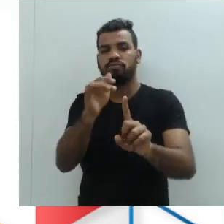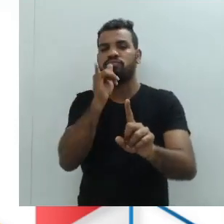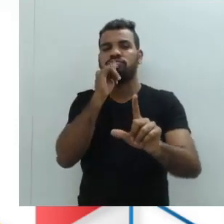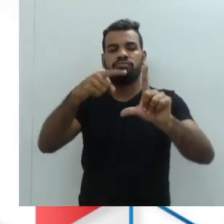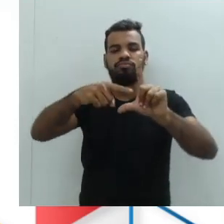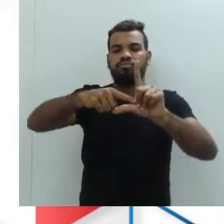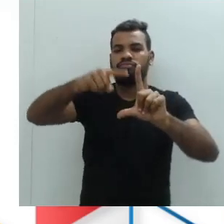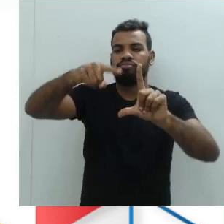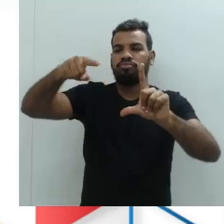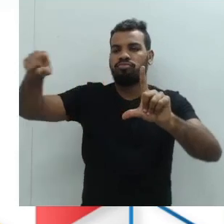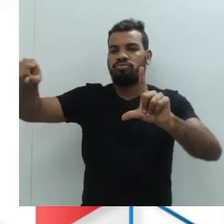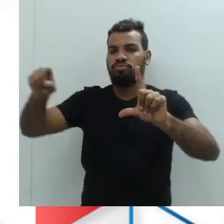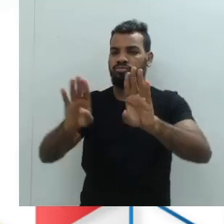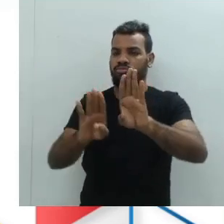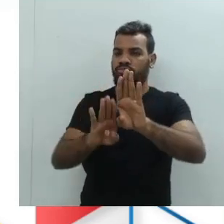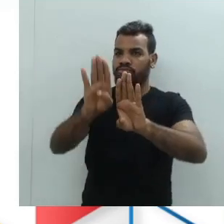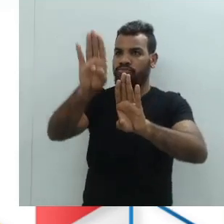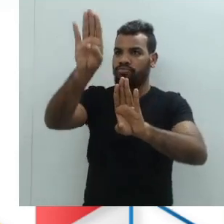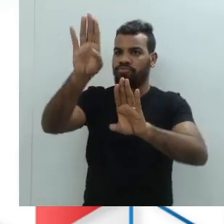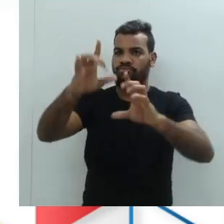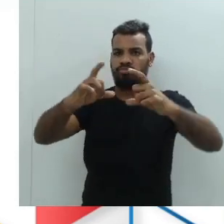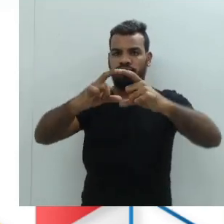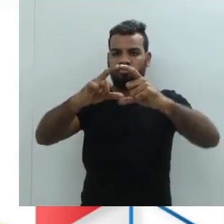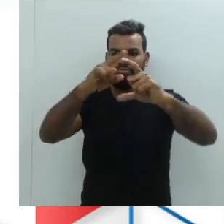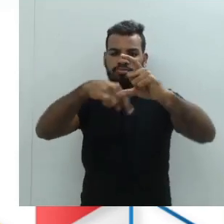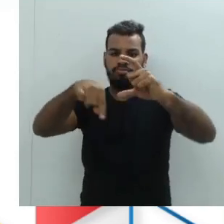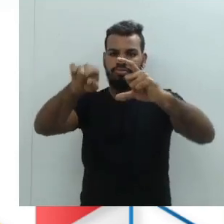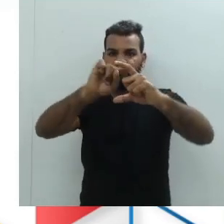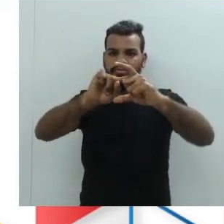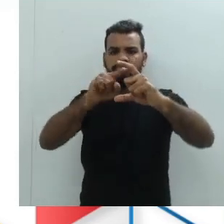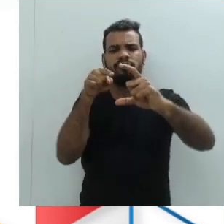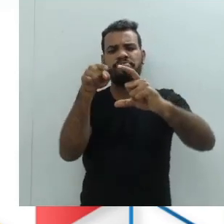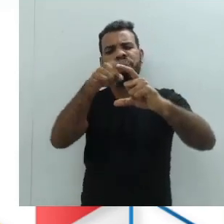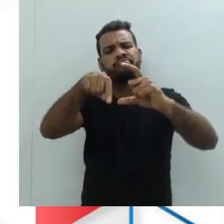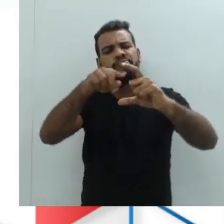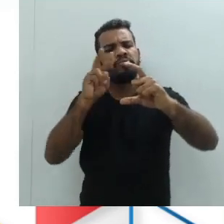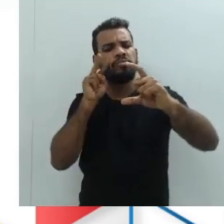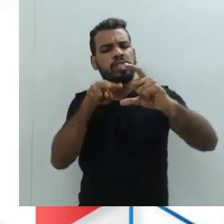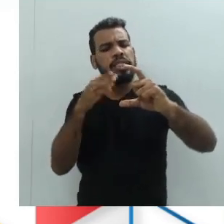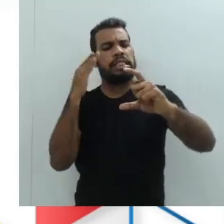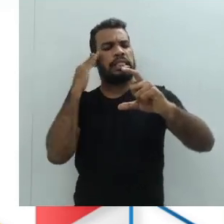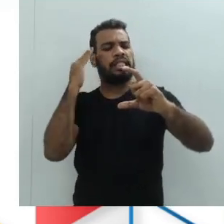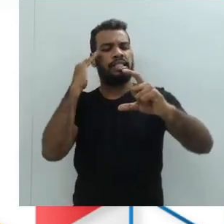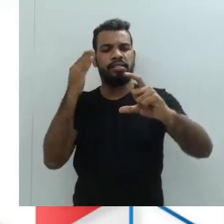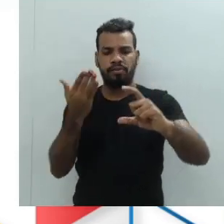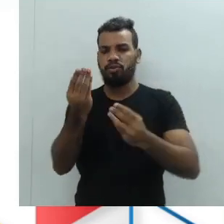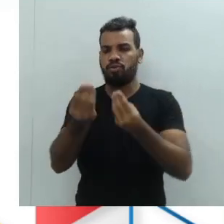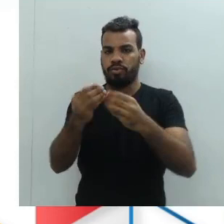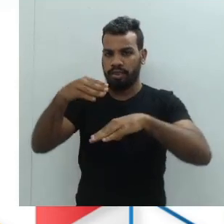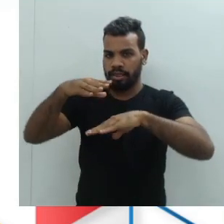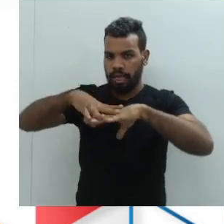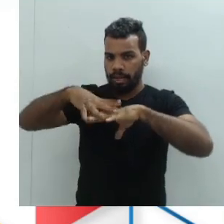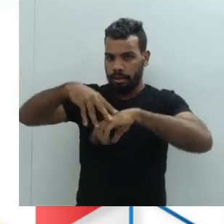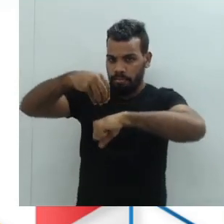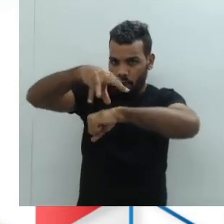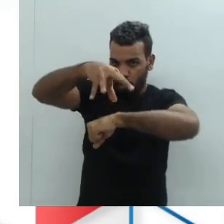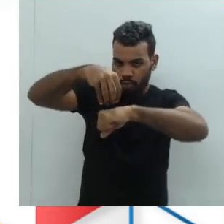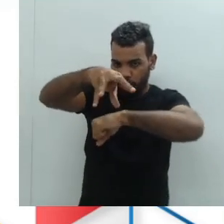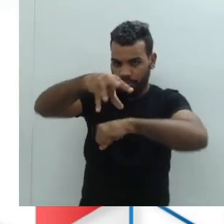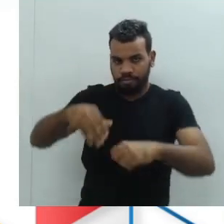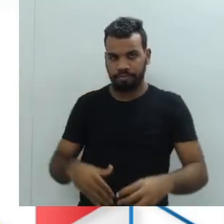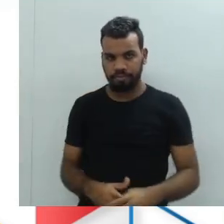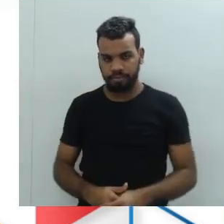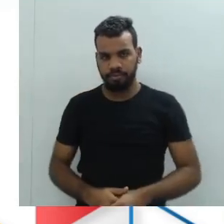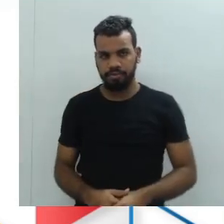aí? Veja, vamos realizar uma boa análise, interpretação de gráficos e tabelas com dicas de matemática.